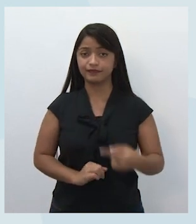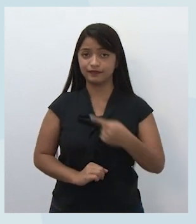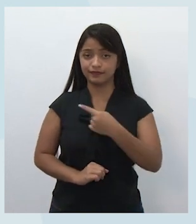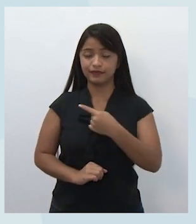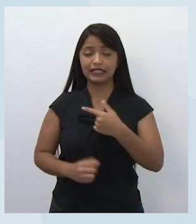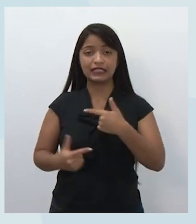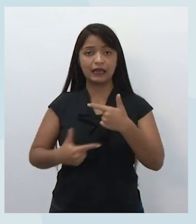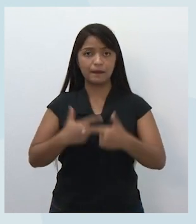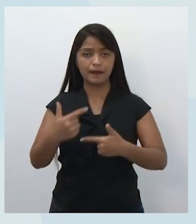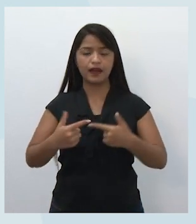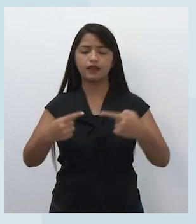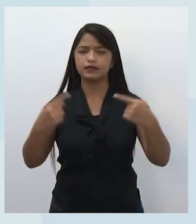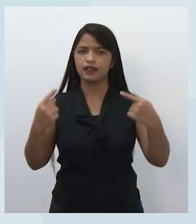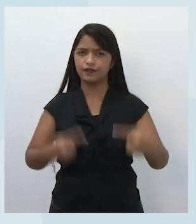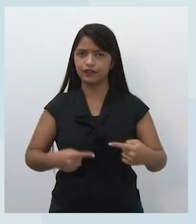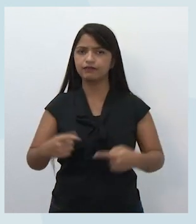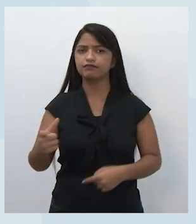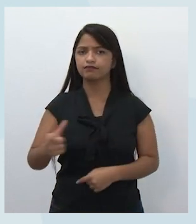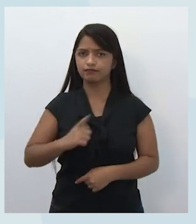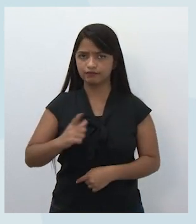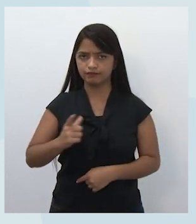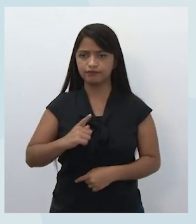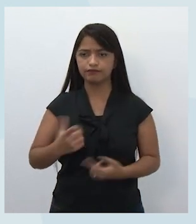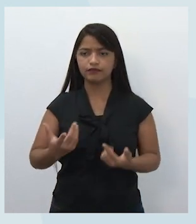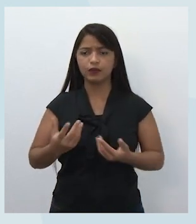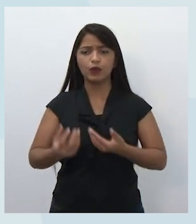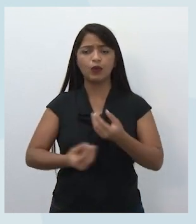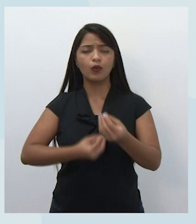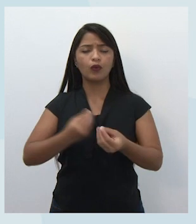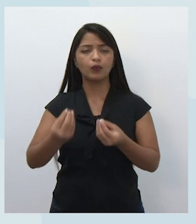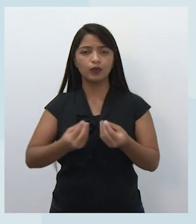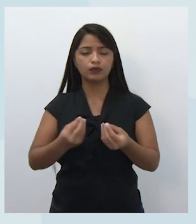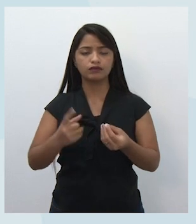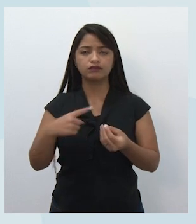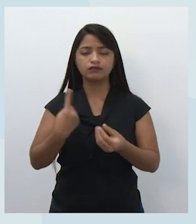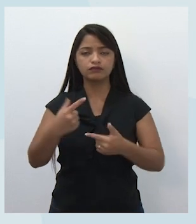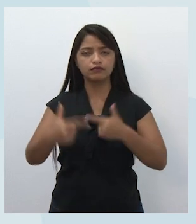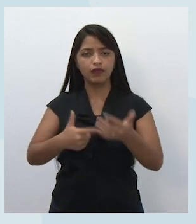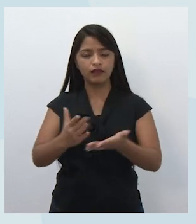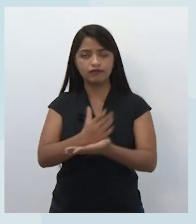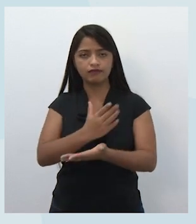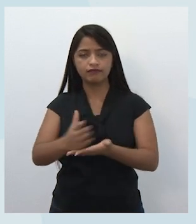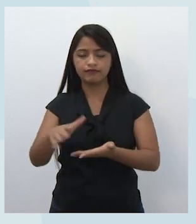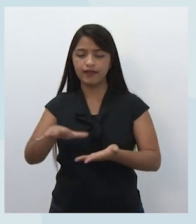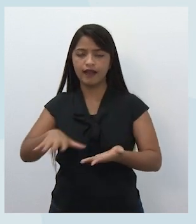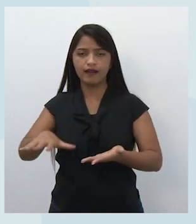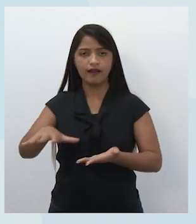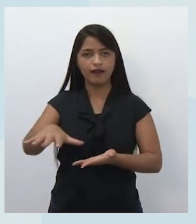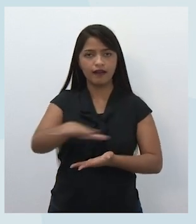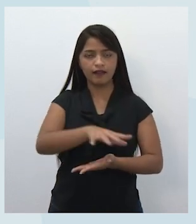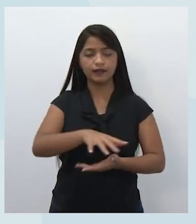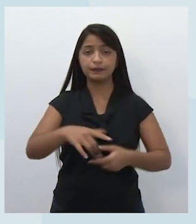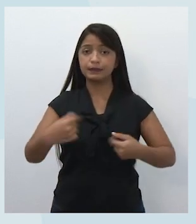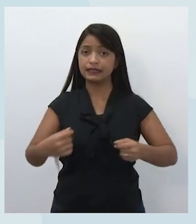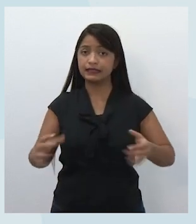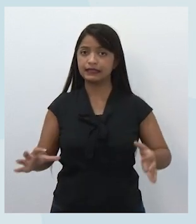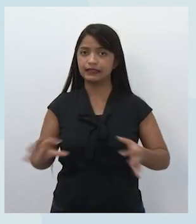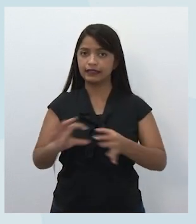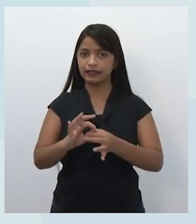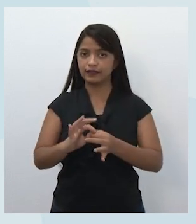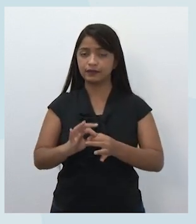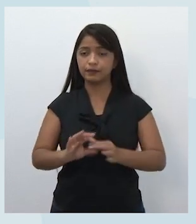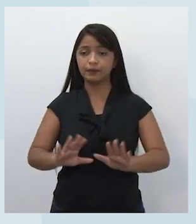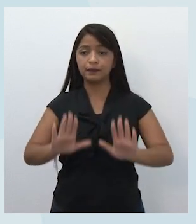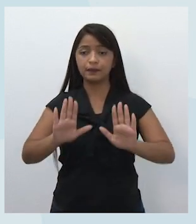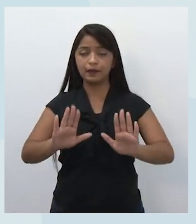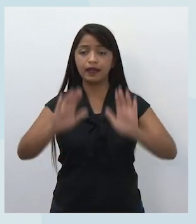desafio, que é esse: como proporcionar então esse trabalho por área, esse trabalho integrado, né, respeitando aquilo que é